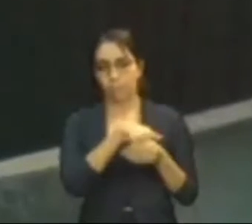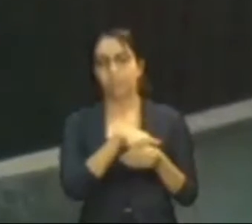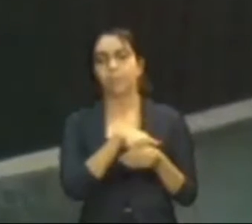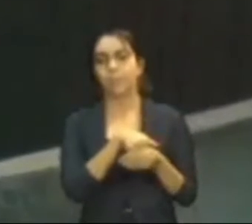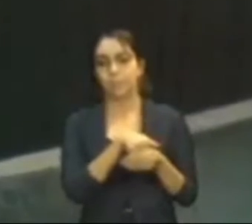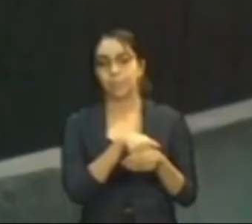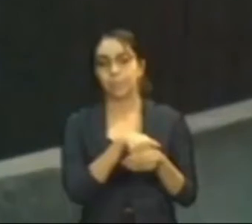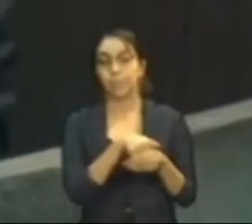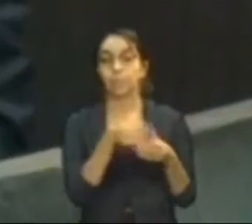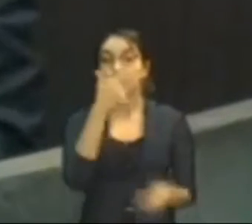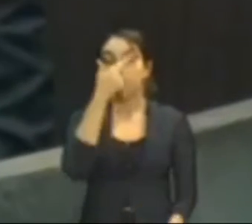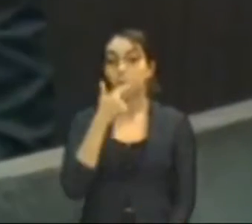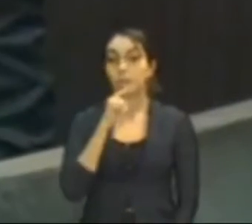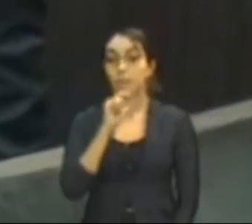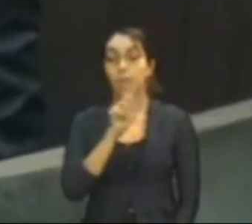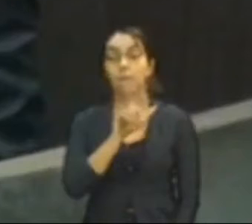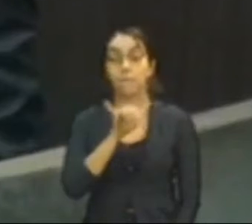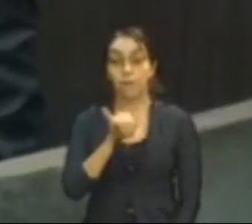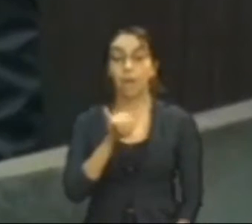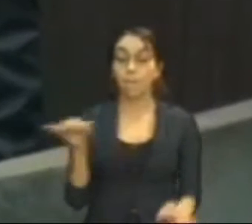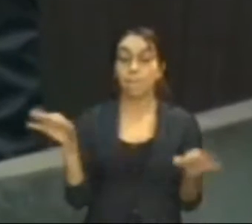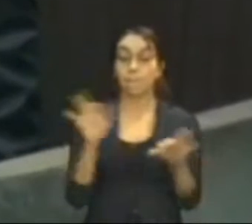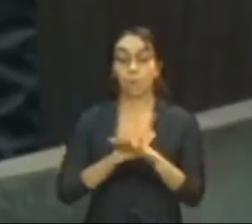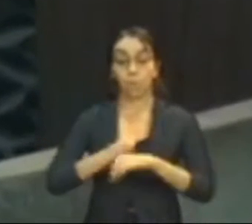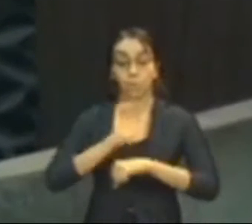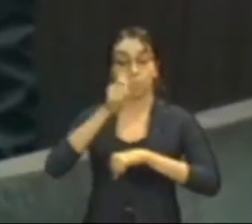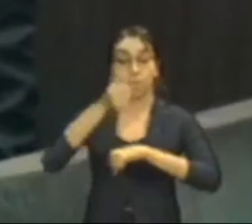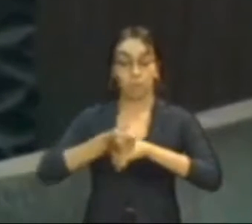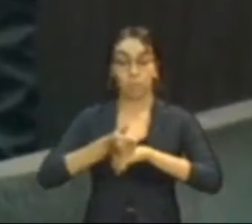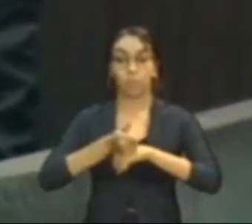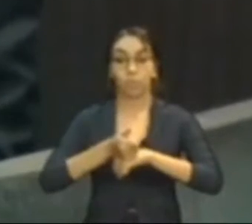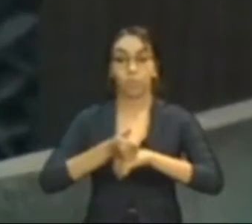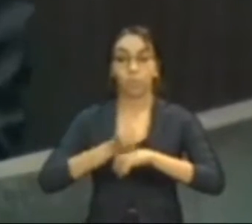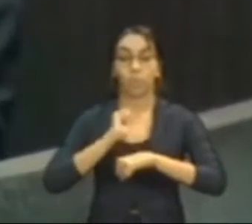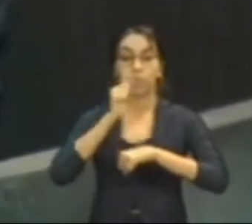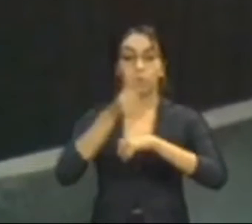votado, após a eleição dele,